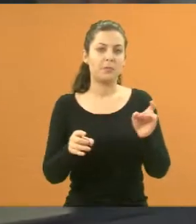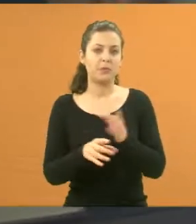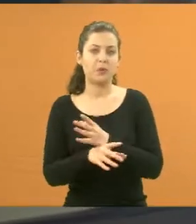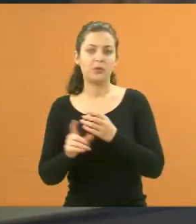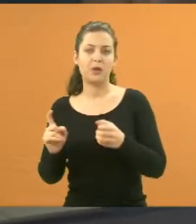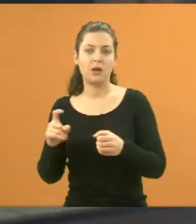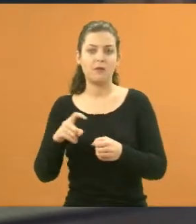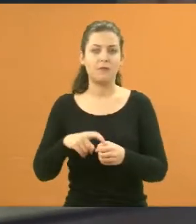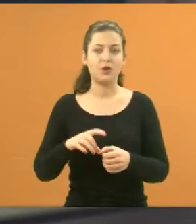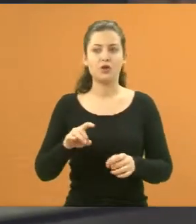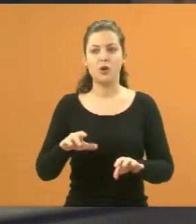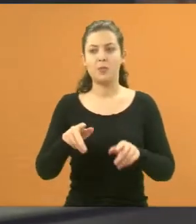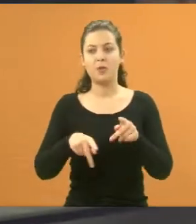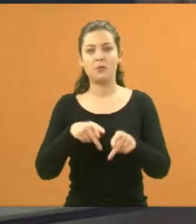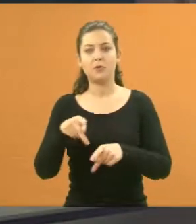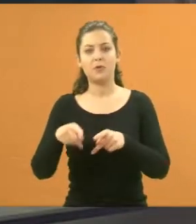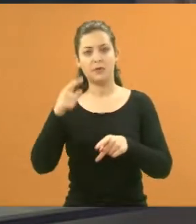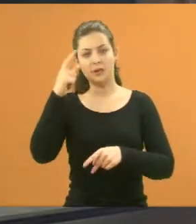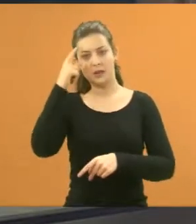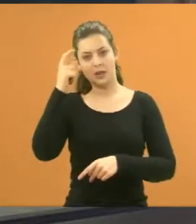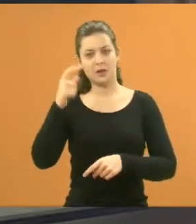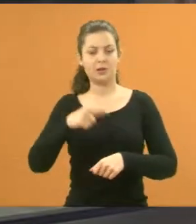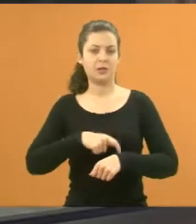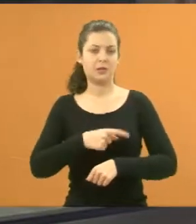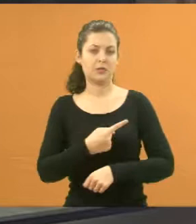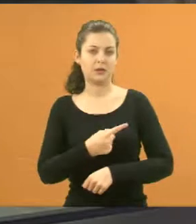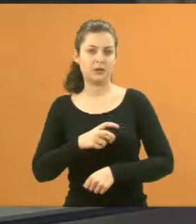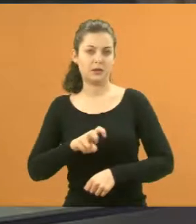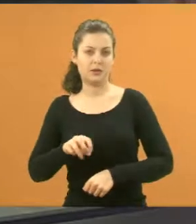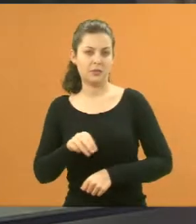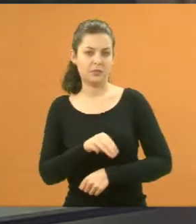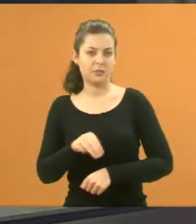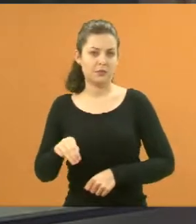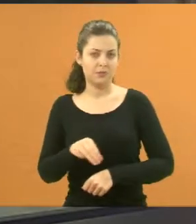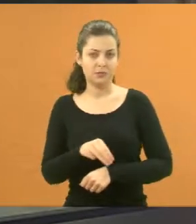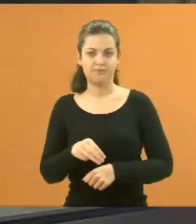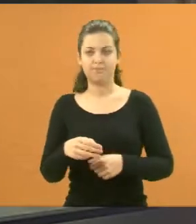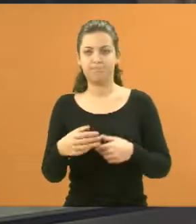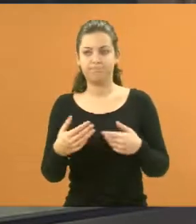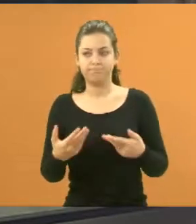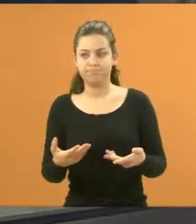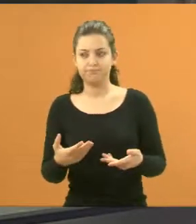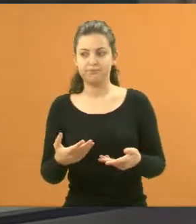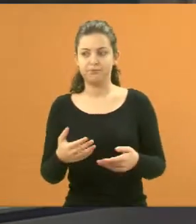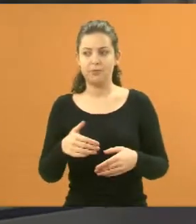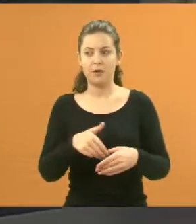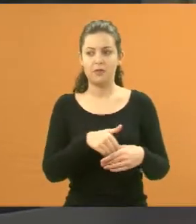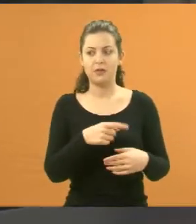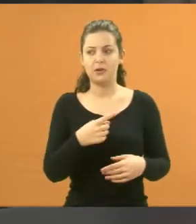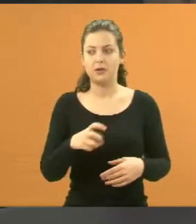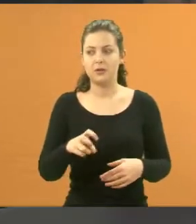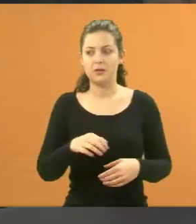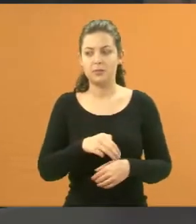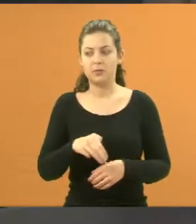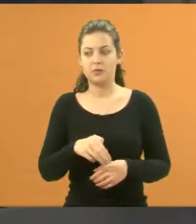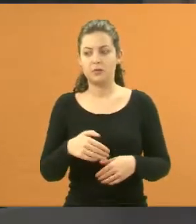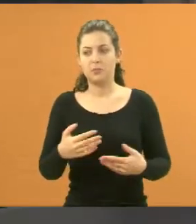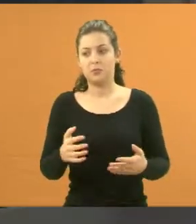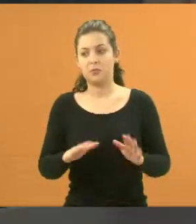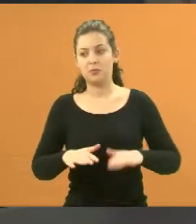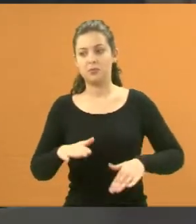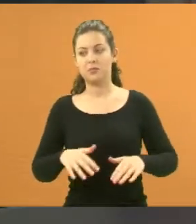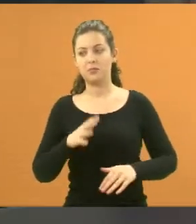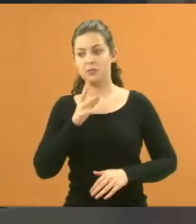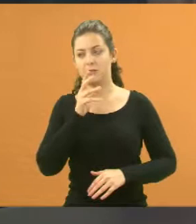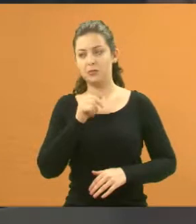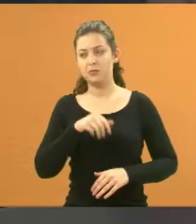só para a população ter ideia, mais ou menos, de um tempo. Uns 15 minutos, mas não vamos voltar em 15 minutos. Pode ser que demore um pouquinho mais. É só um